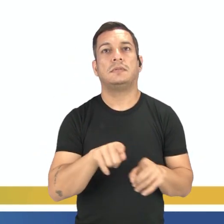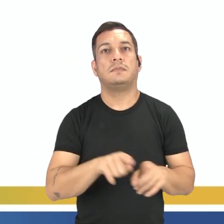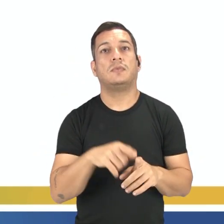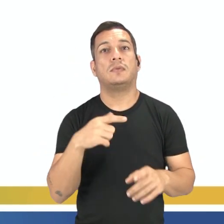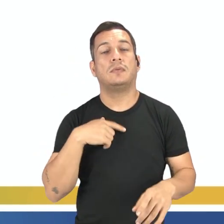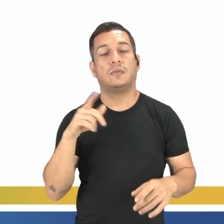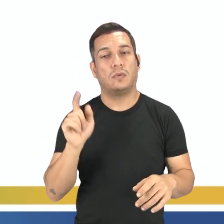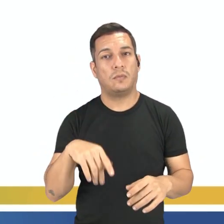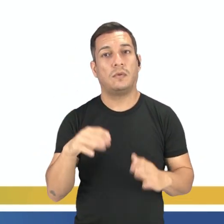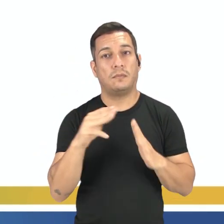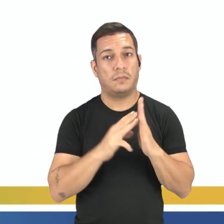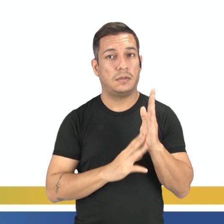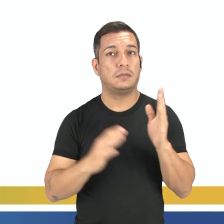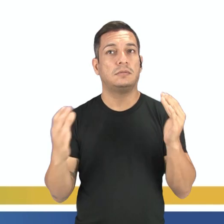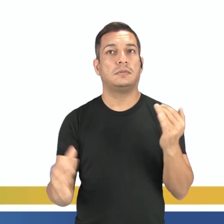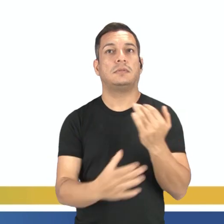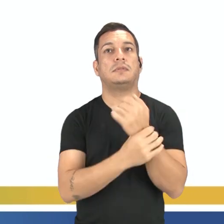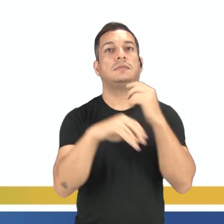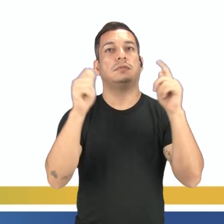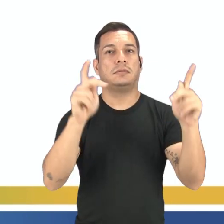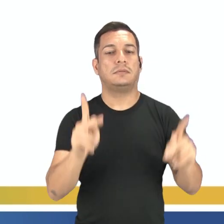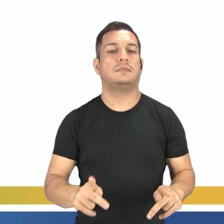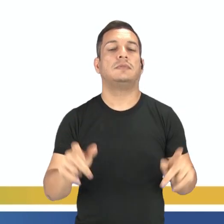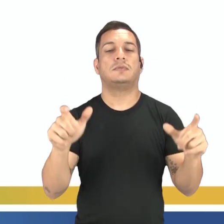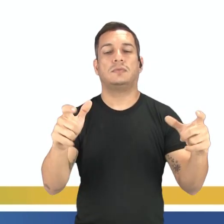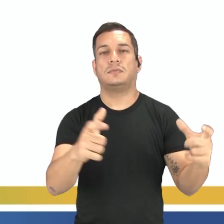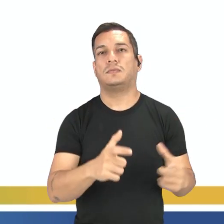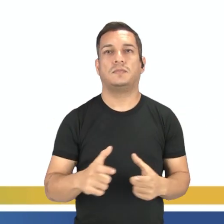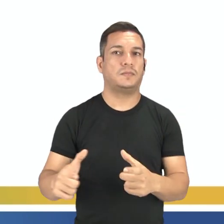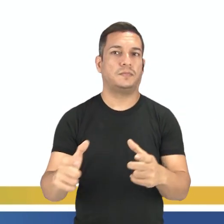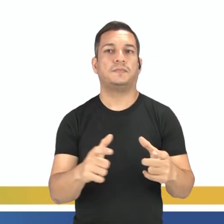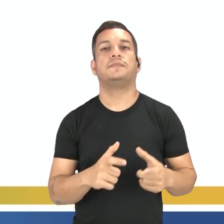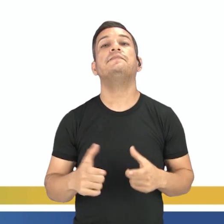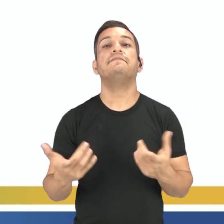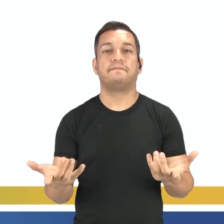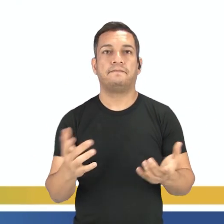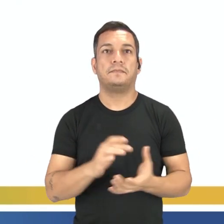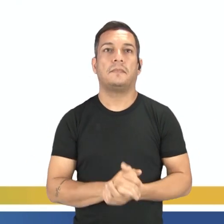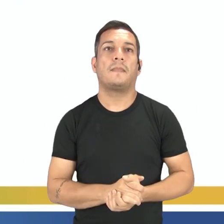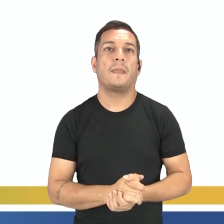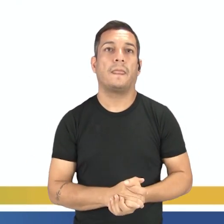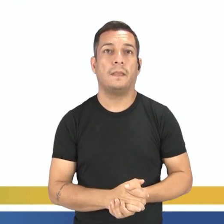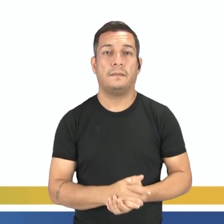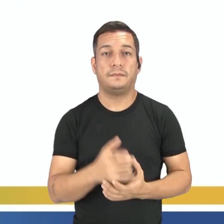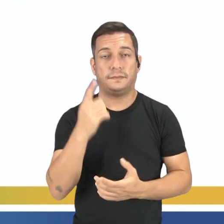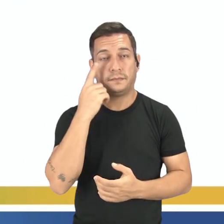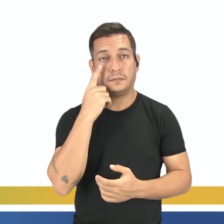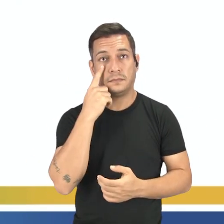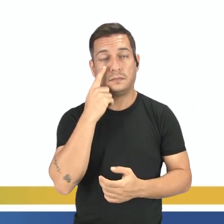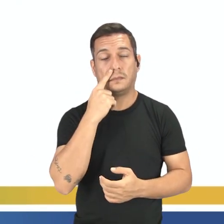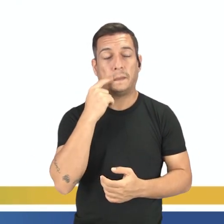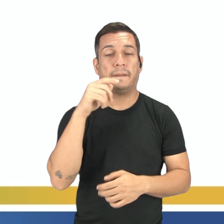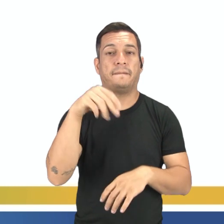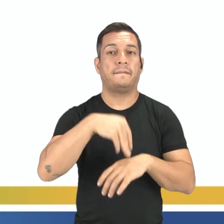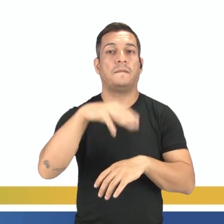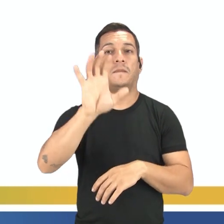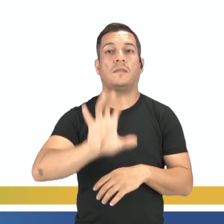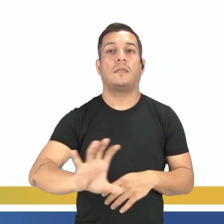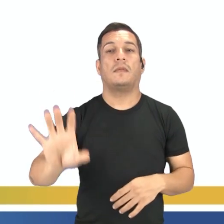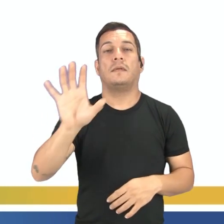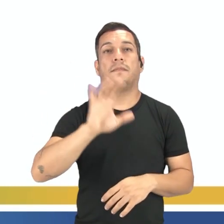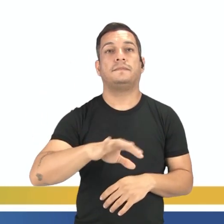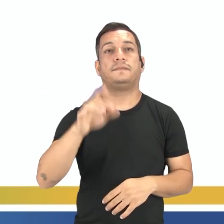como mecanismo de garantir a paz no local do conflito. E aí, eu tenho um mapa na sua tela